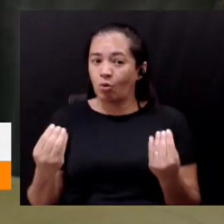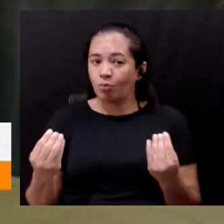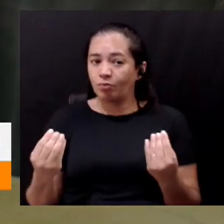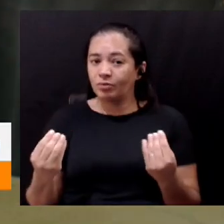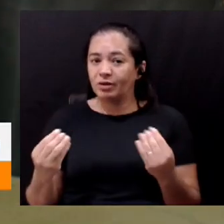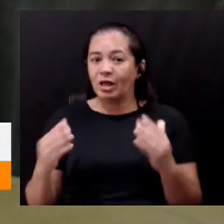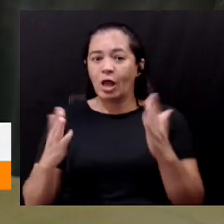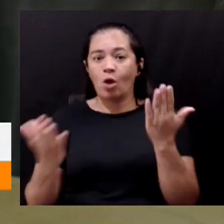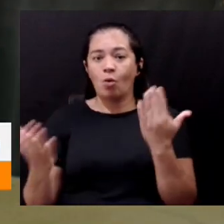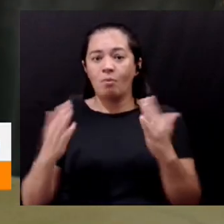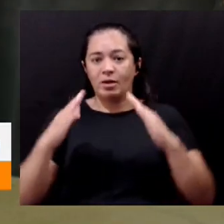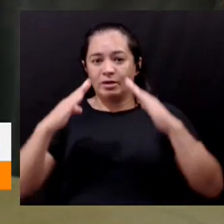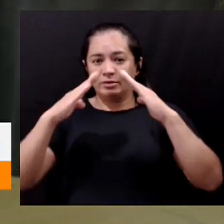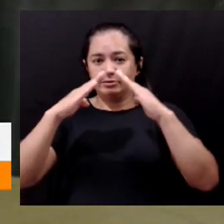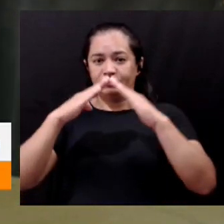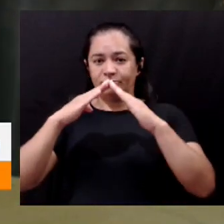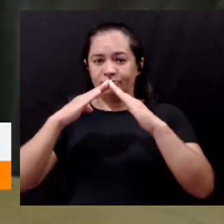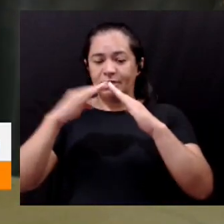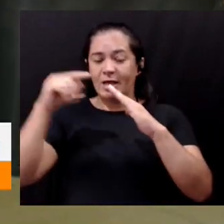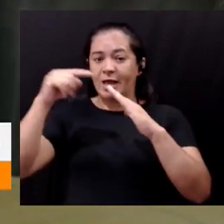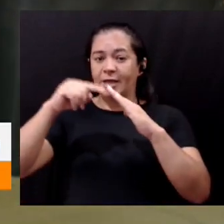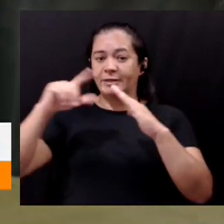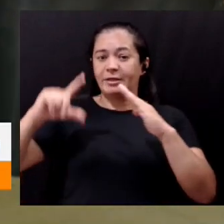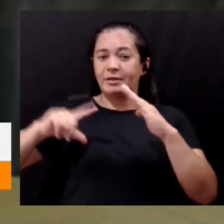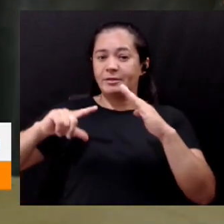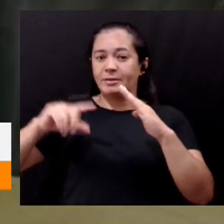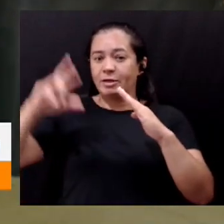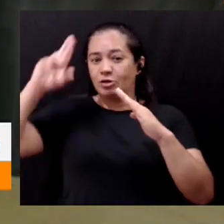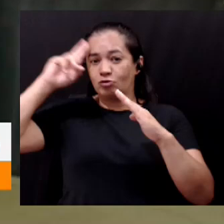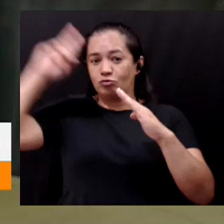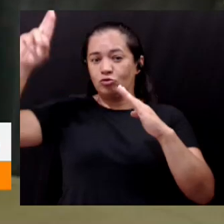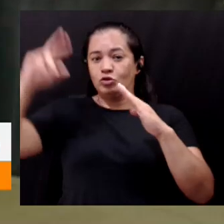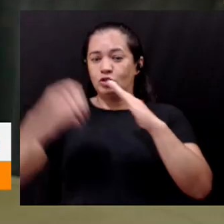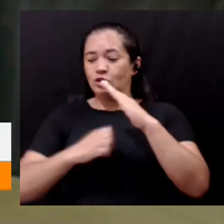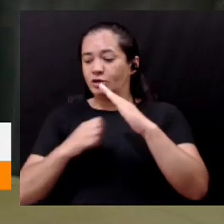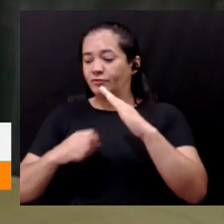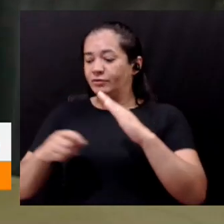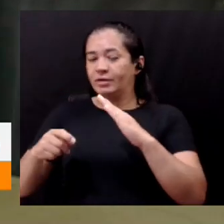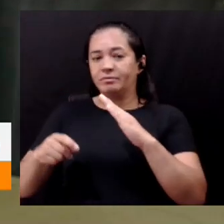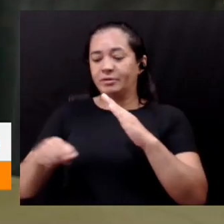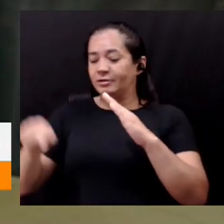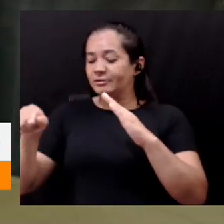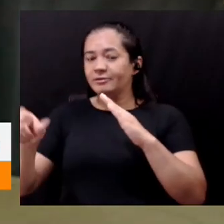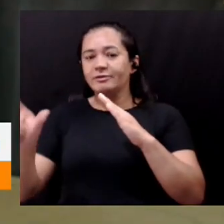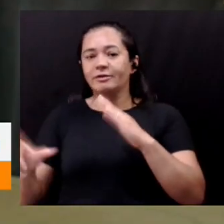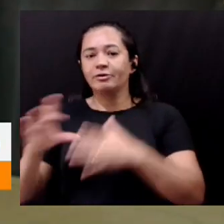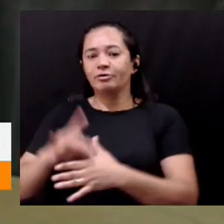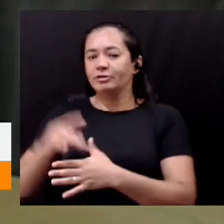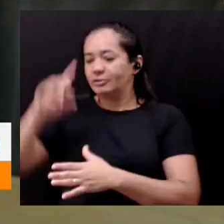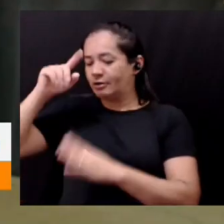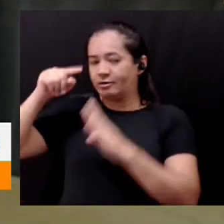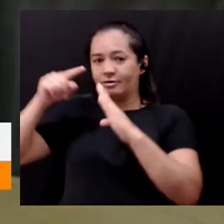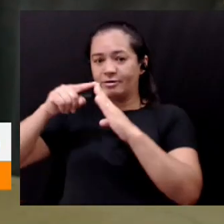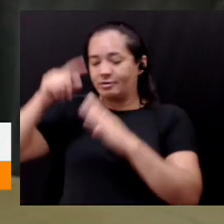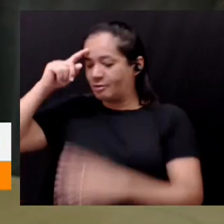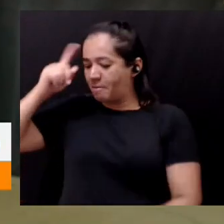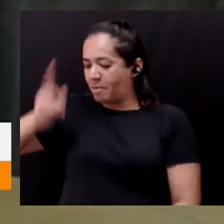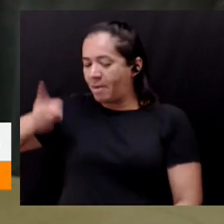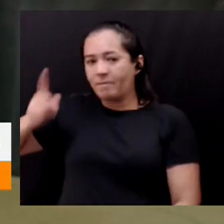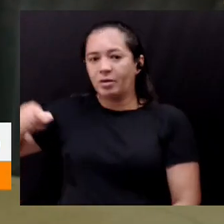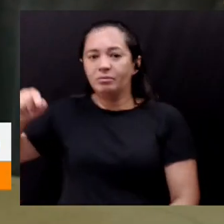tenha um poder que a gente não tem nem noção e dimensão do tamanho, né, e da força disso. E que